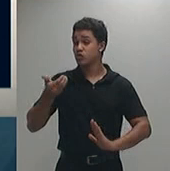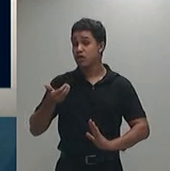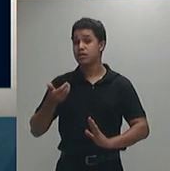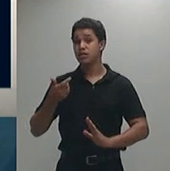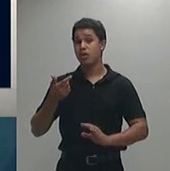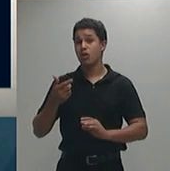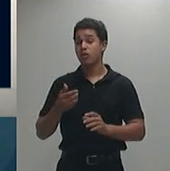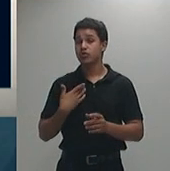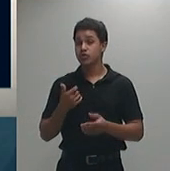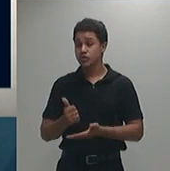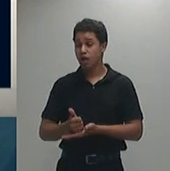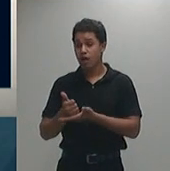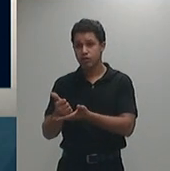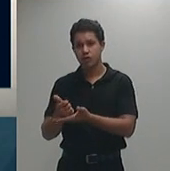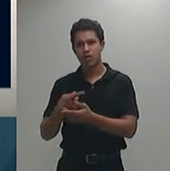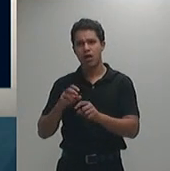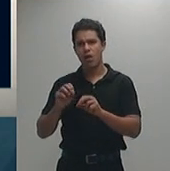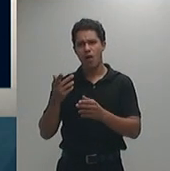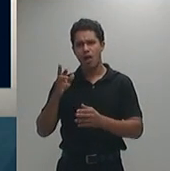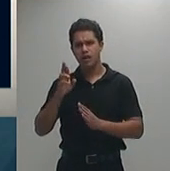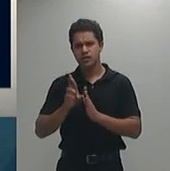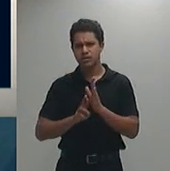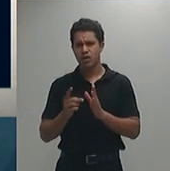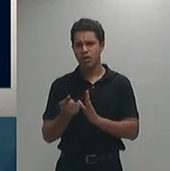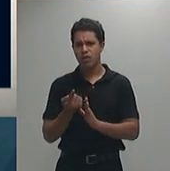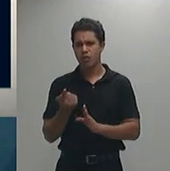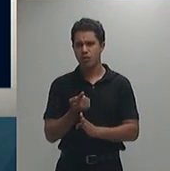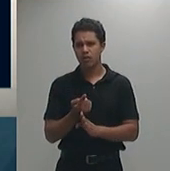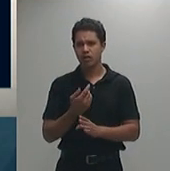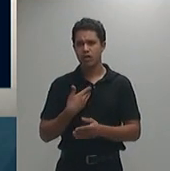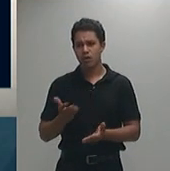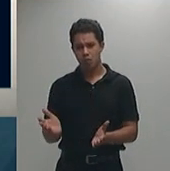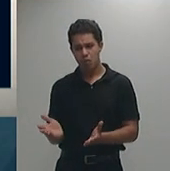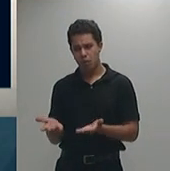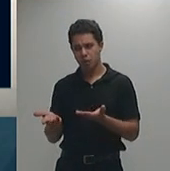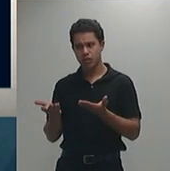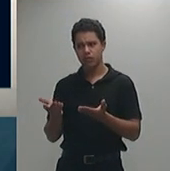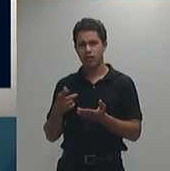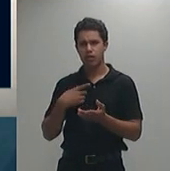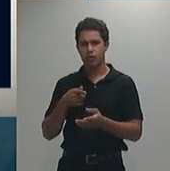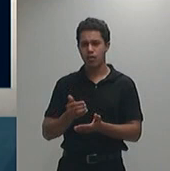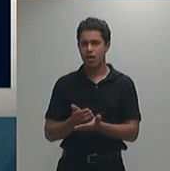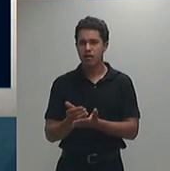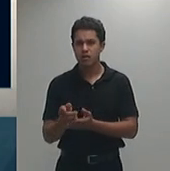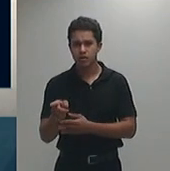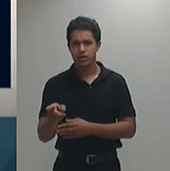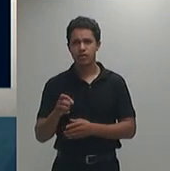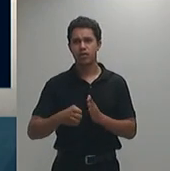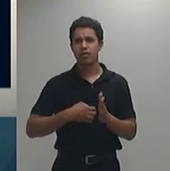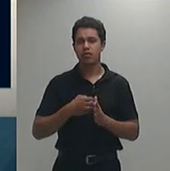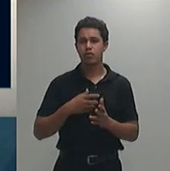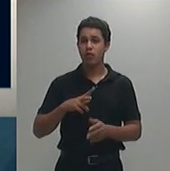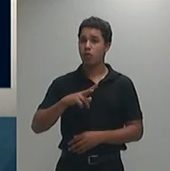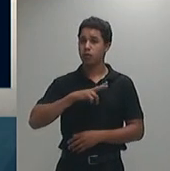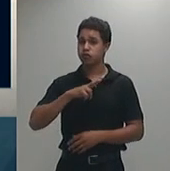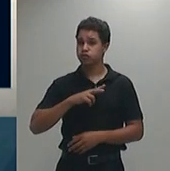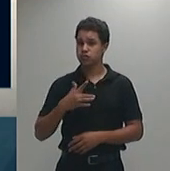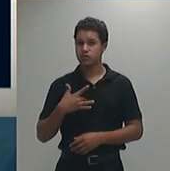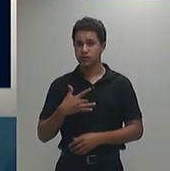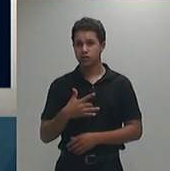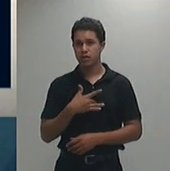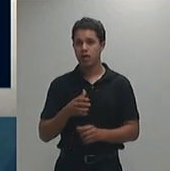ou a rescisão unilateral e motivar o iniciativa da operadora do plano privado de assistência